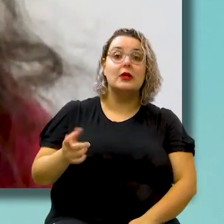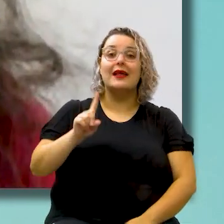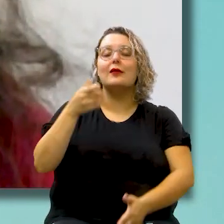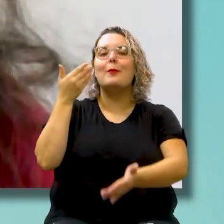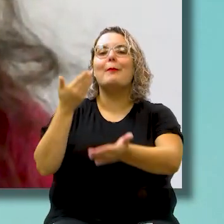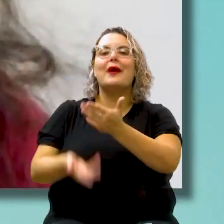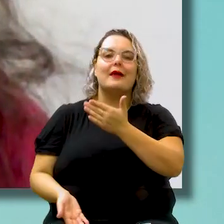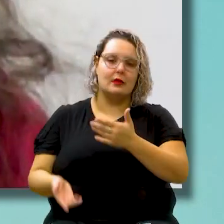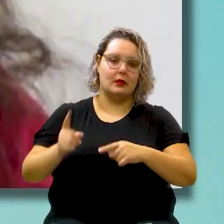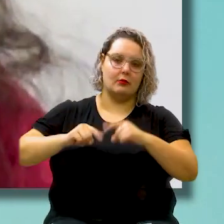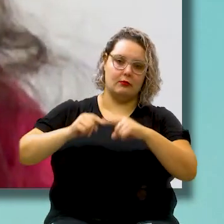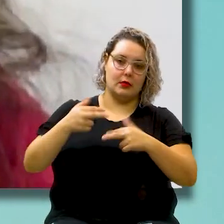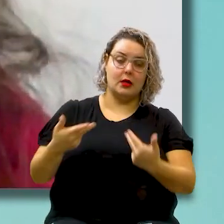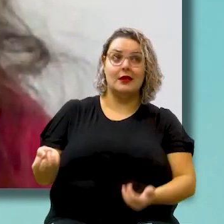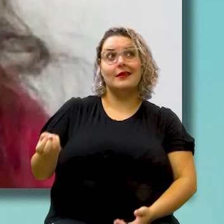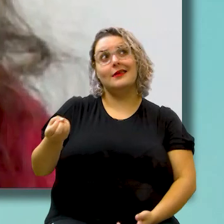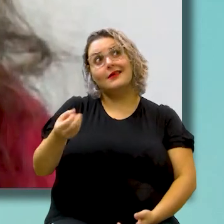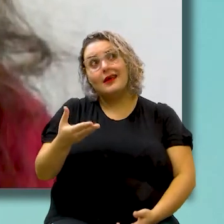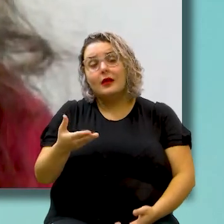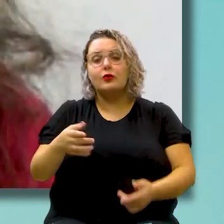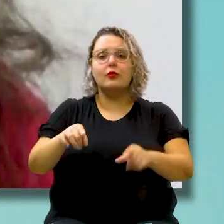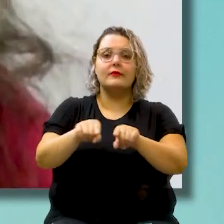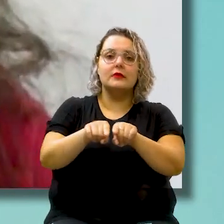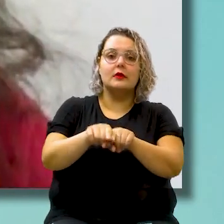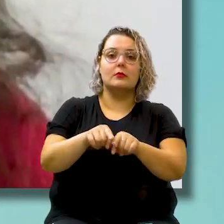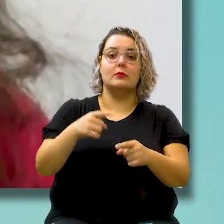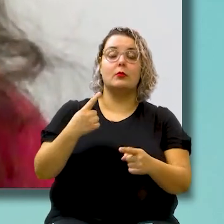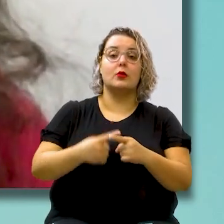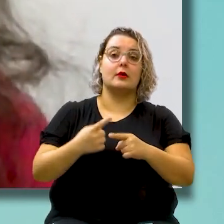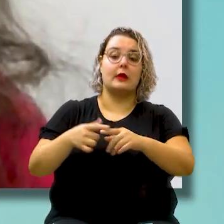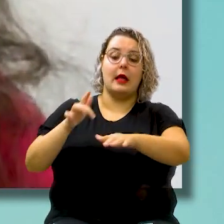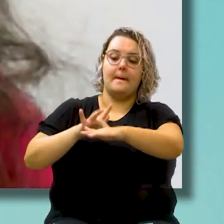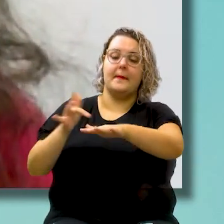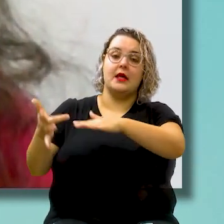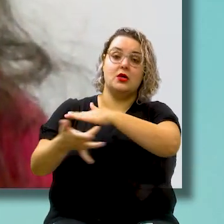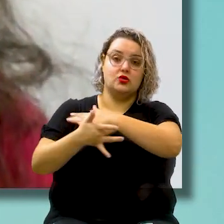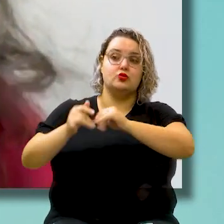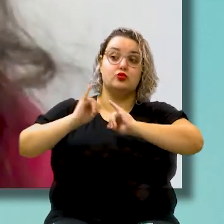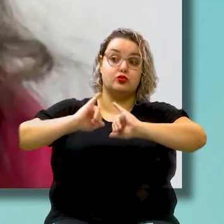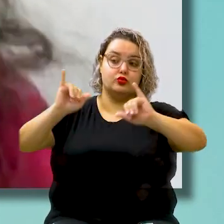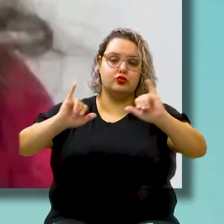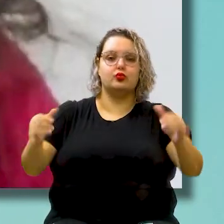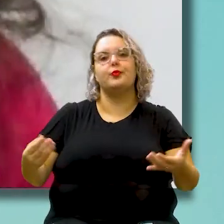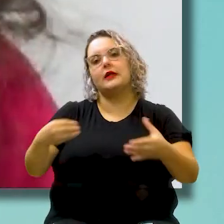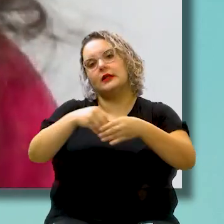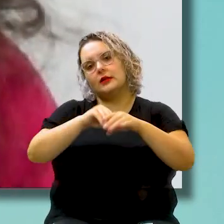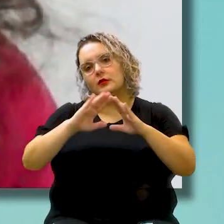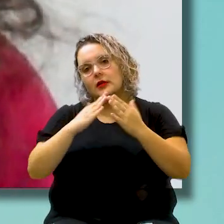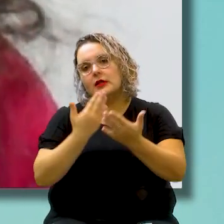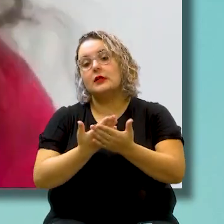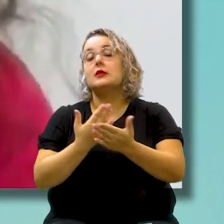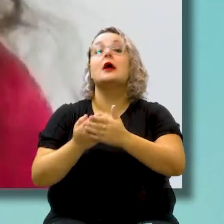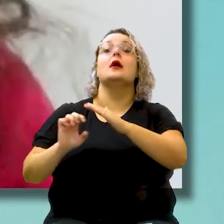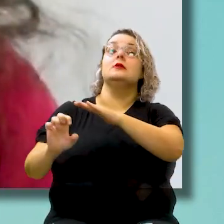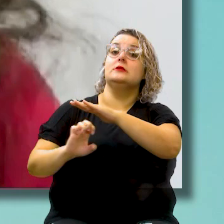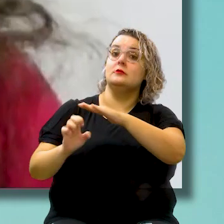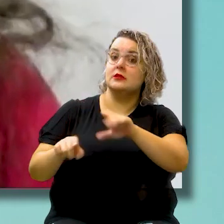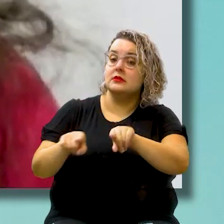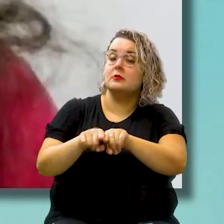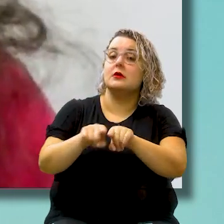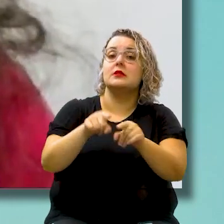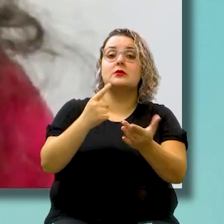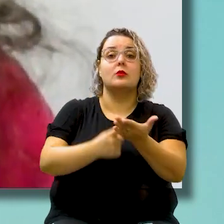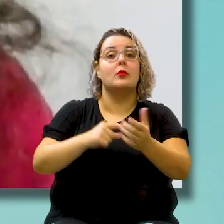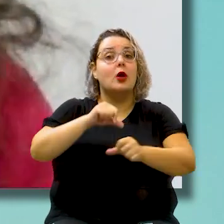sem desperdício. E ele é novo porque, alcançando agora a mídia e também indo para as escolas e também as empresas